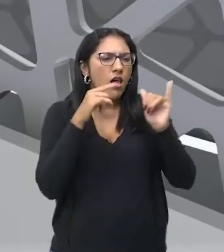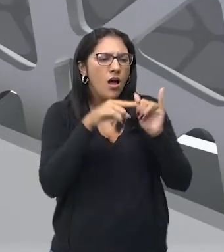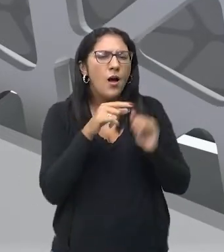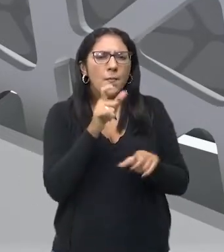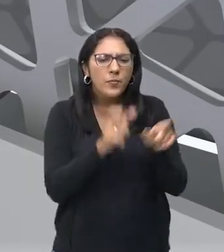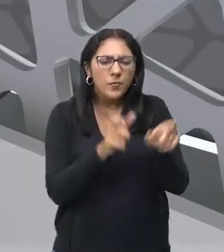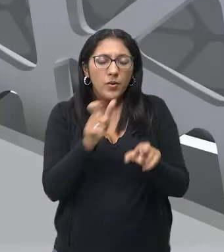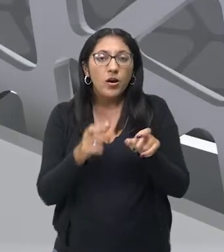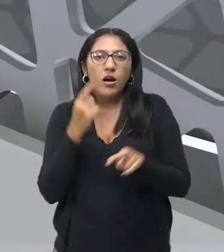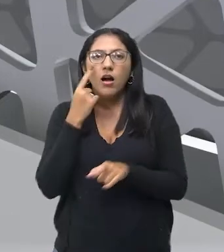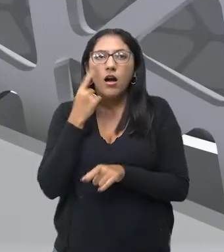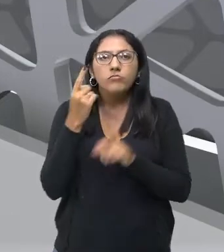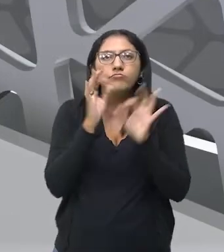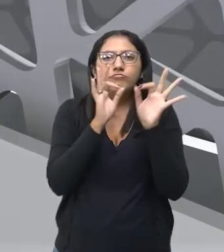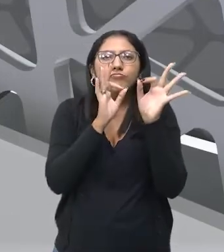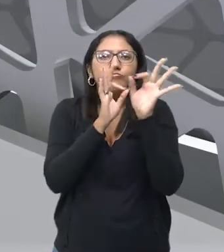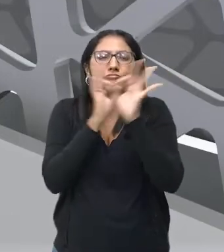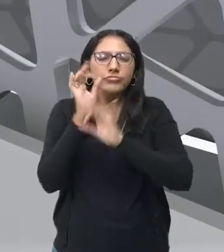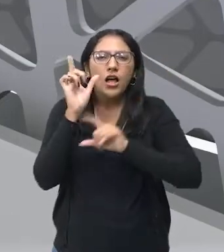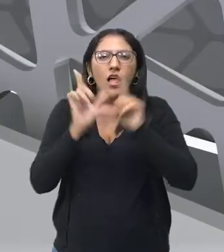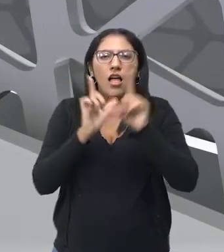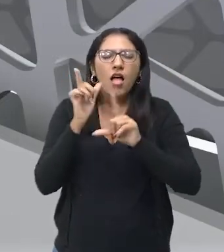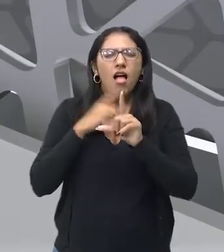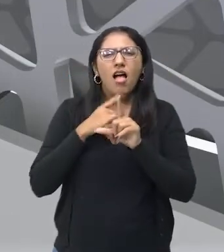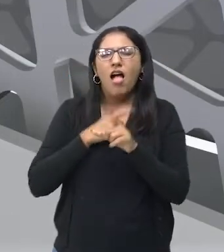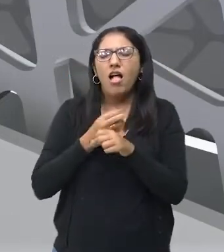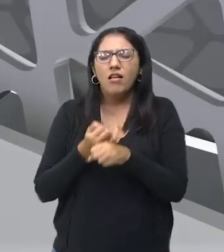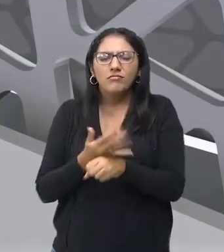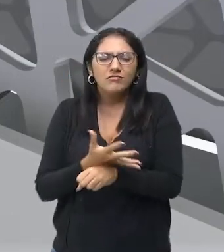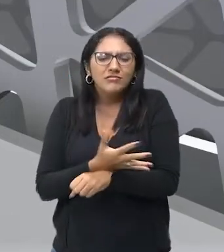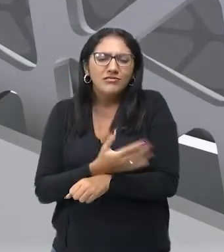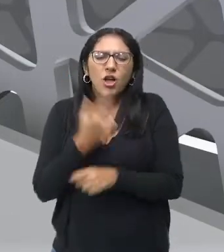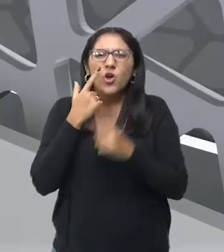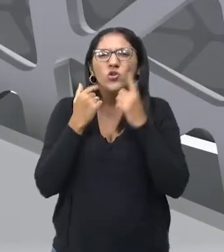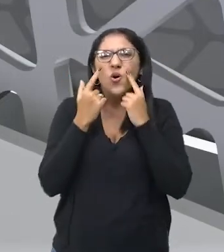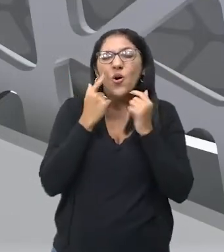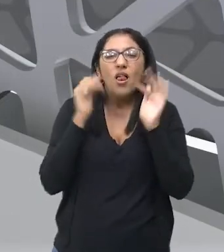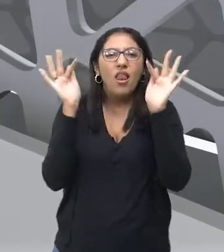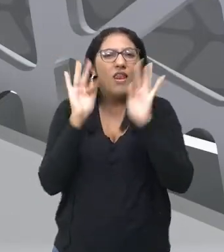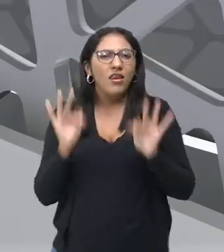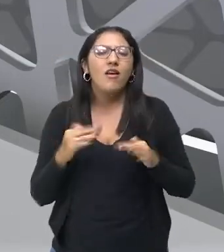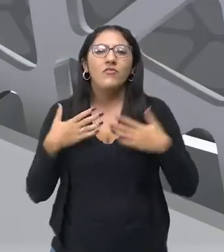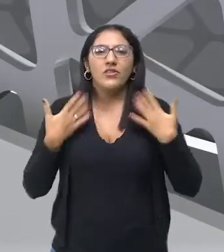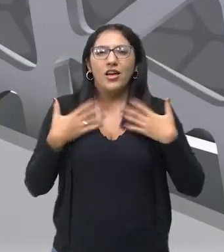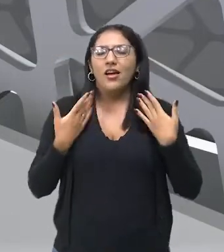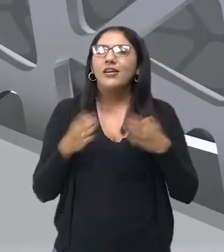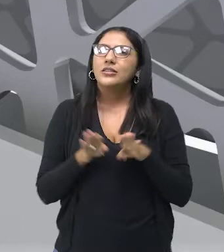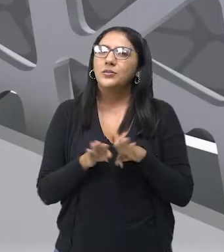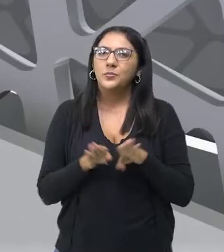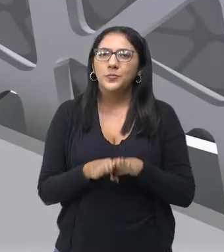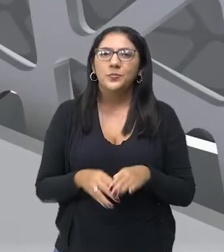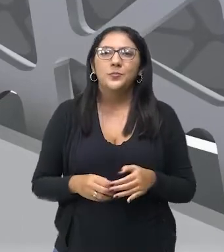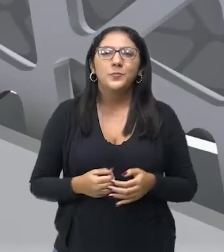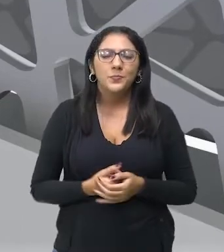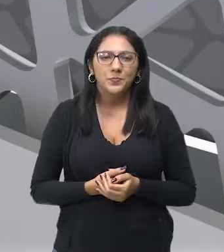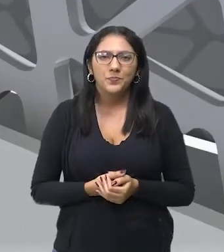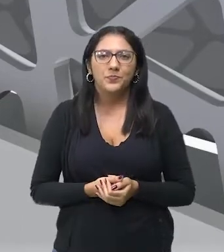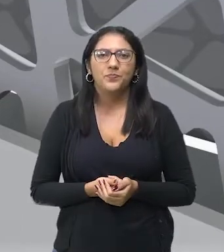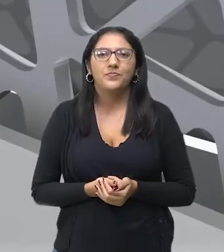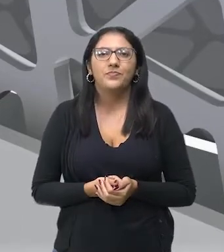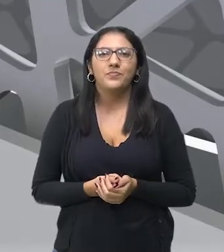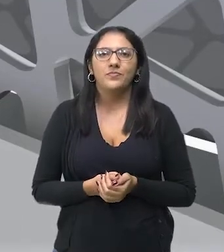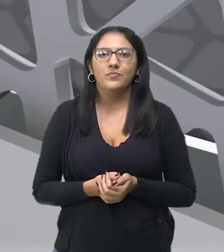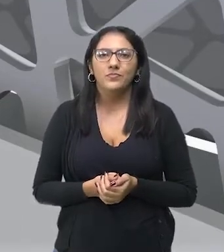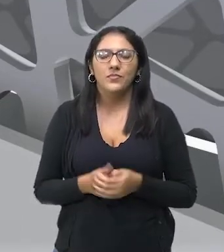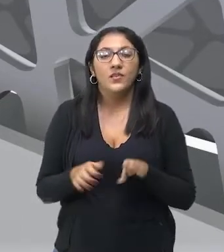mesma emoção e queira ali se emocionar, chorar, se divertir, ficar alegre, enfim, é sobre isso. E aí